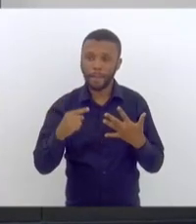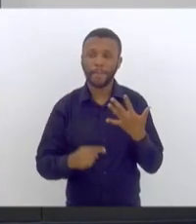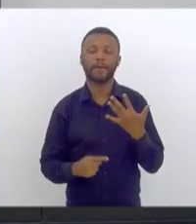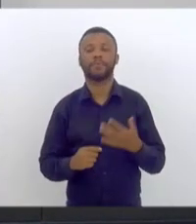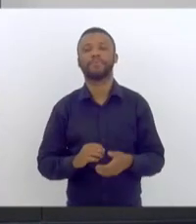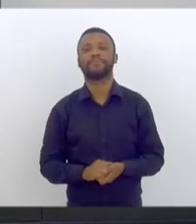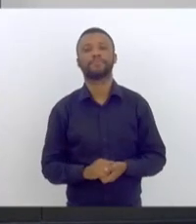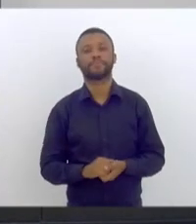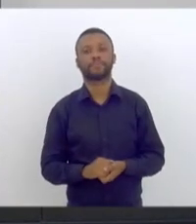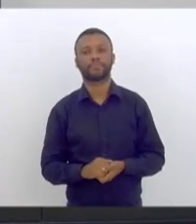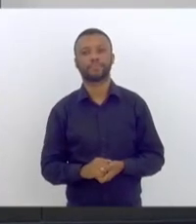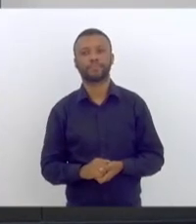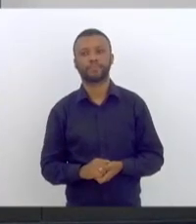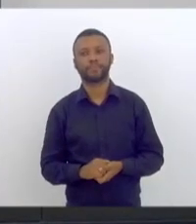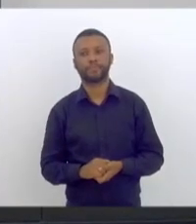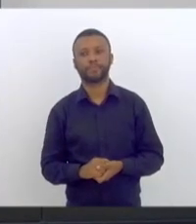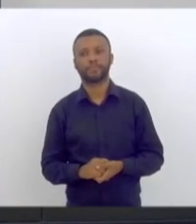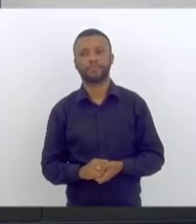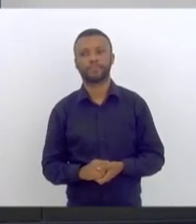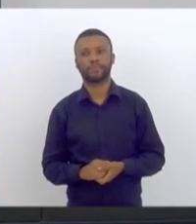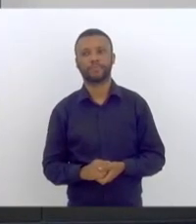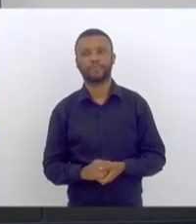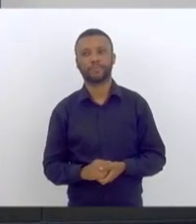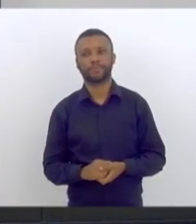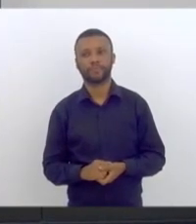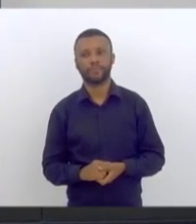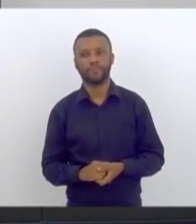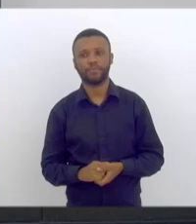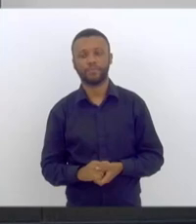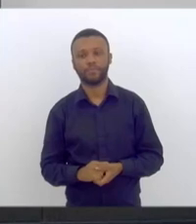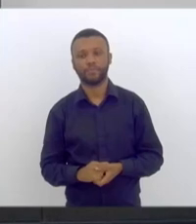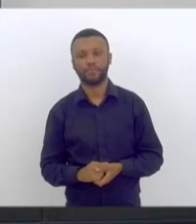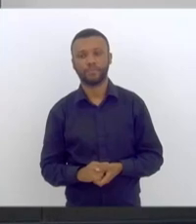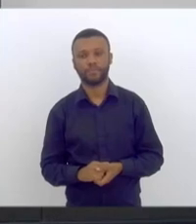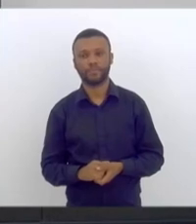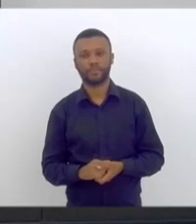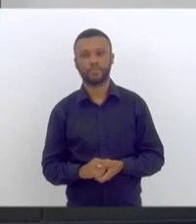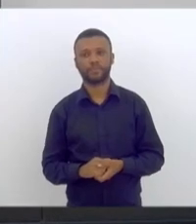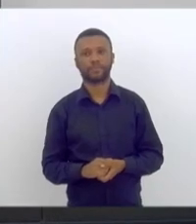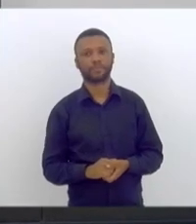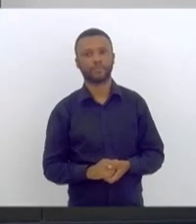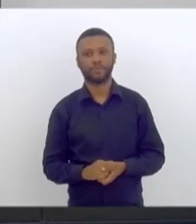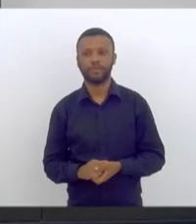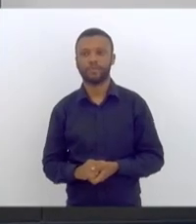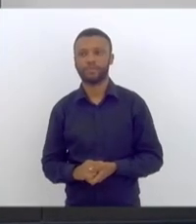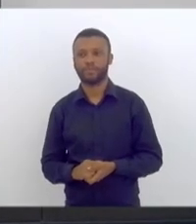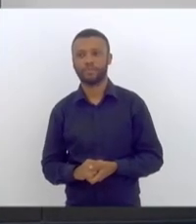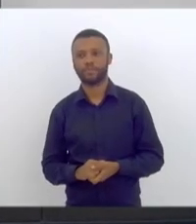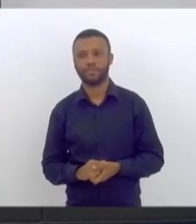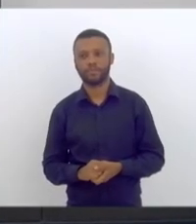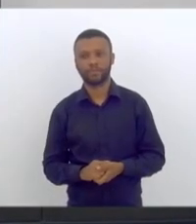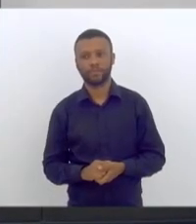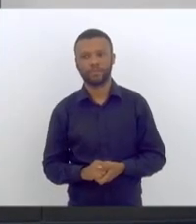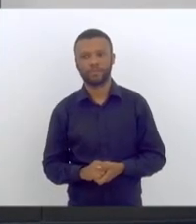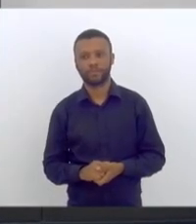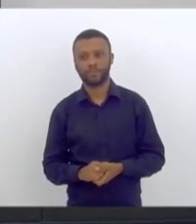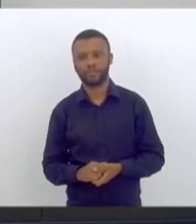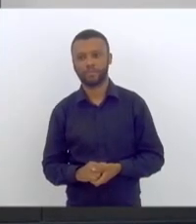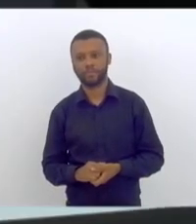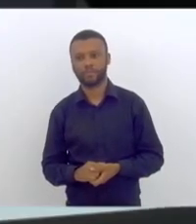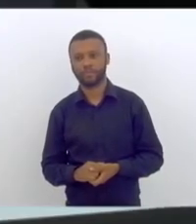para ressaltando Deputado que se não regulamentar não vai poder conceder aí não é o